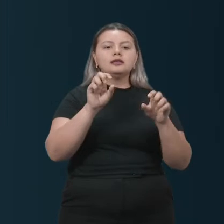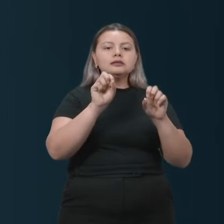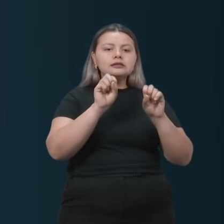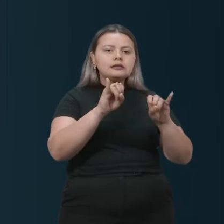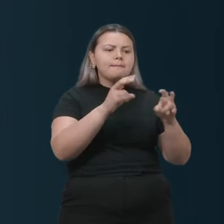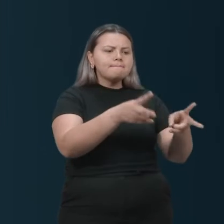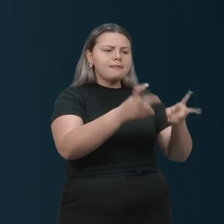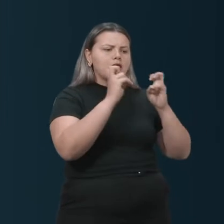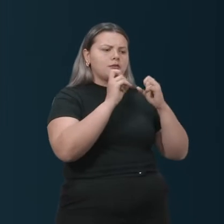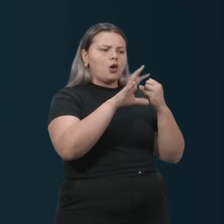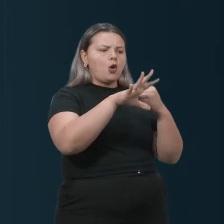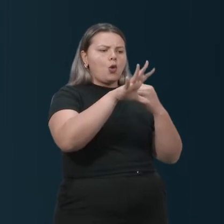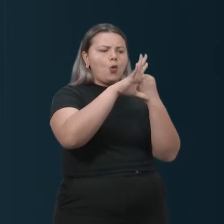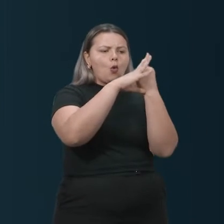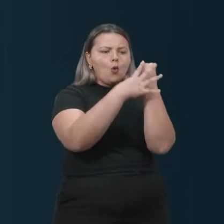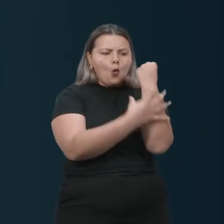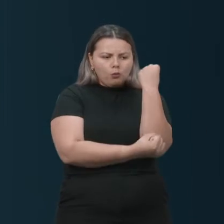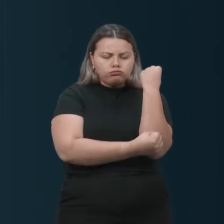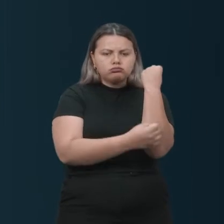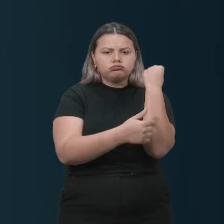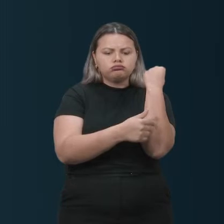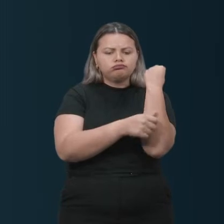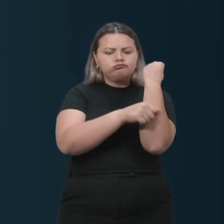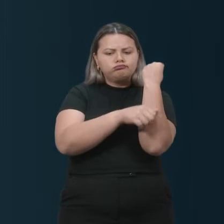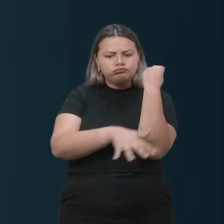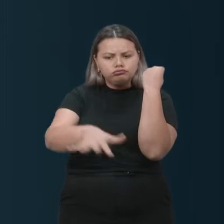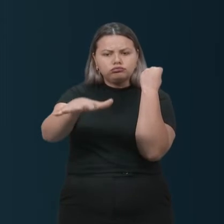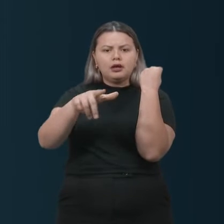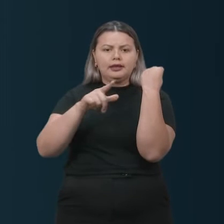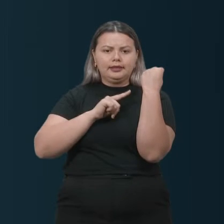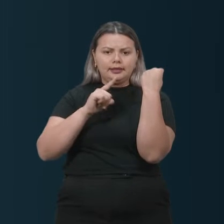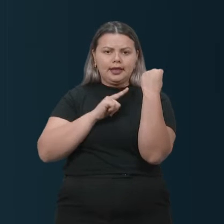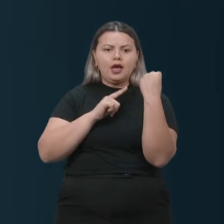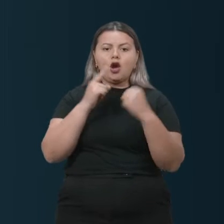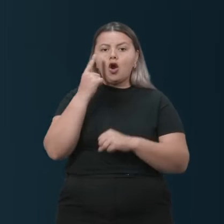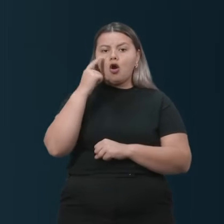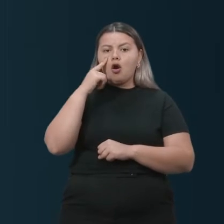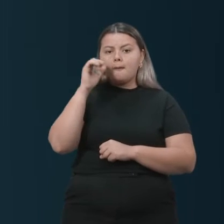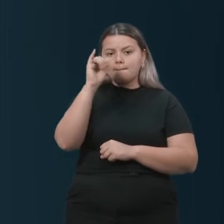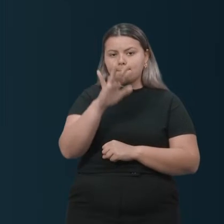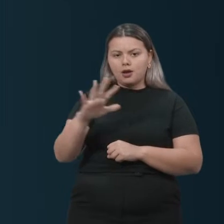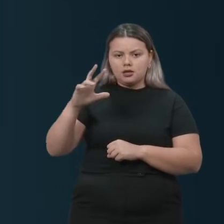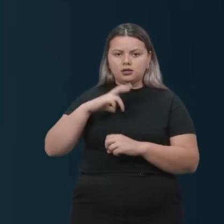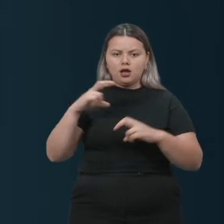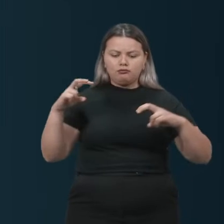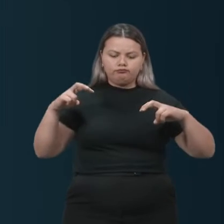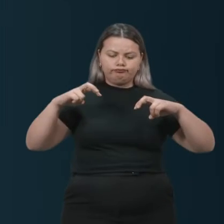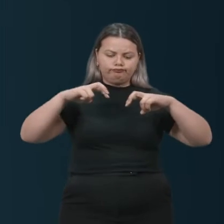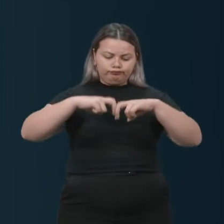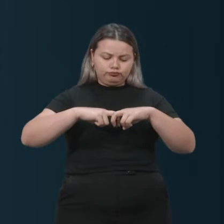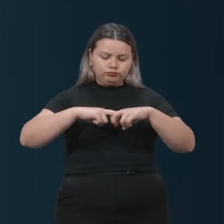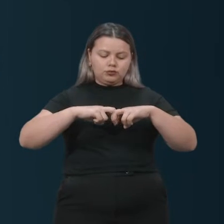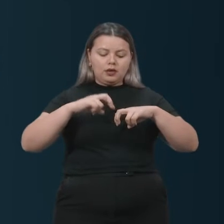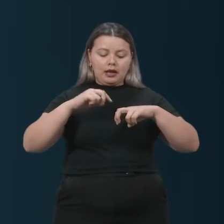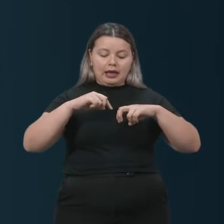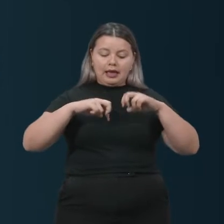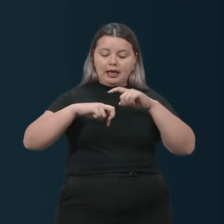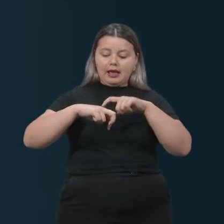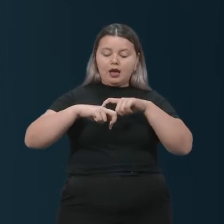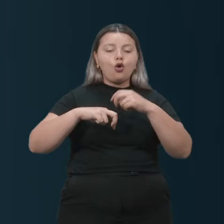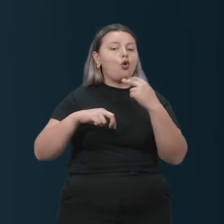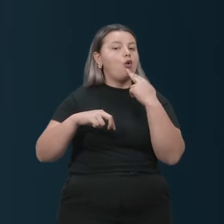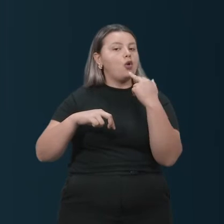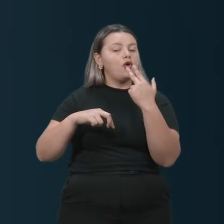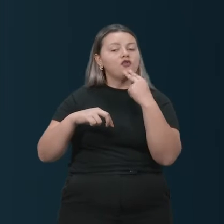uma sinapse, olhem o esquema que eu coloquei no slide. Você tem um neurônio marcado em vermelho,